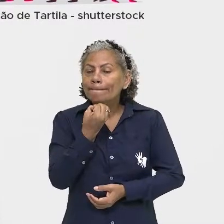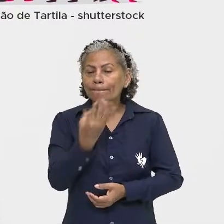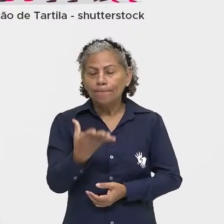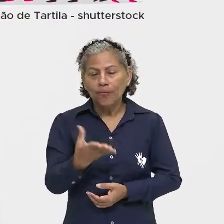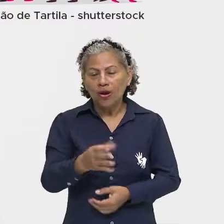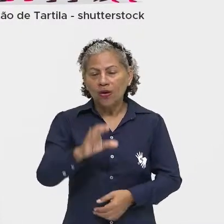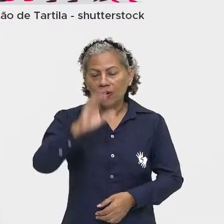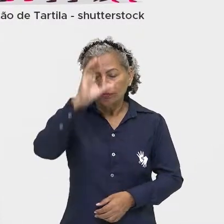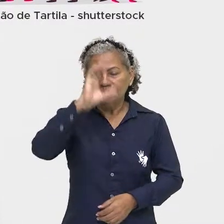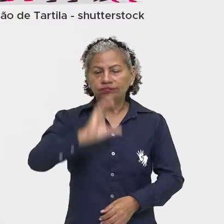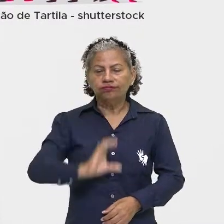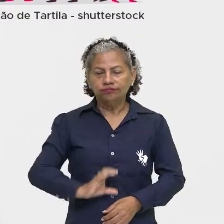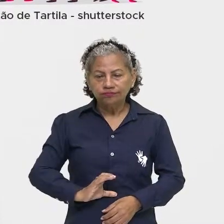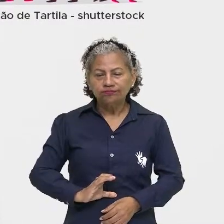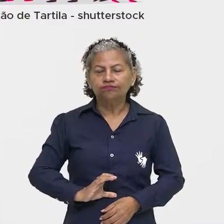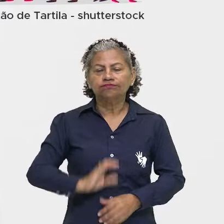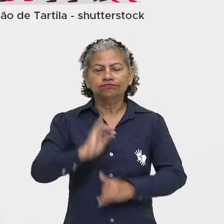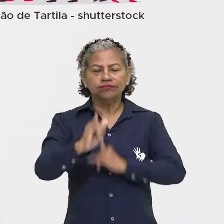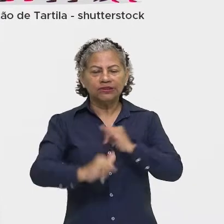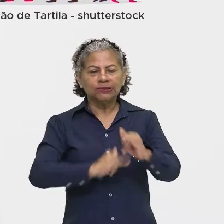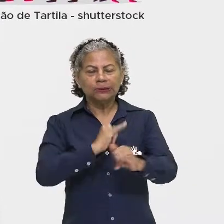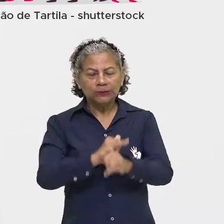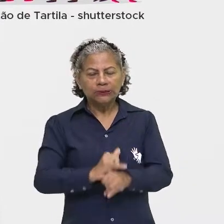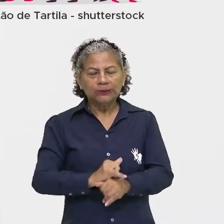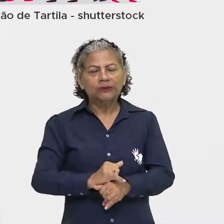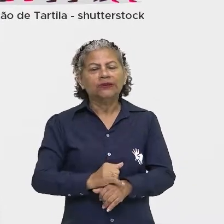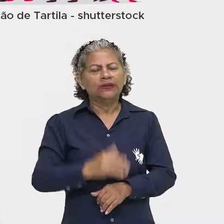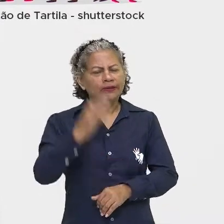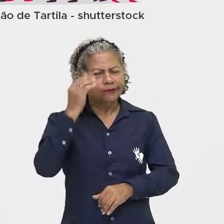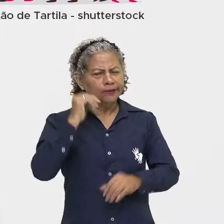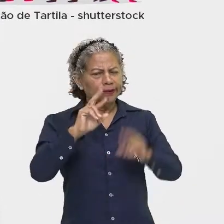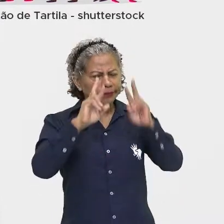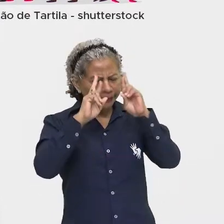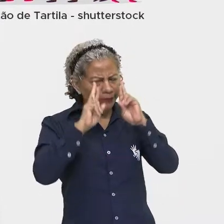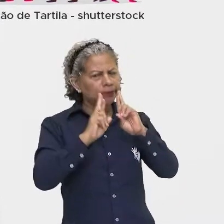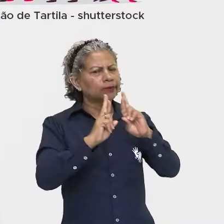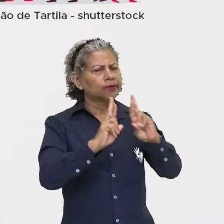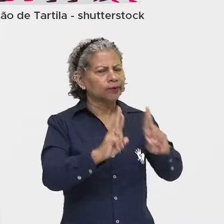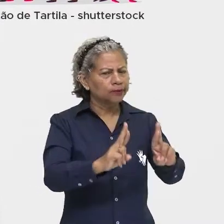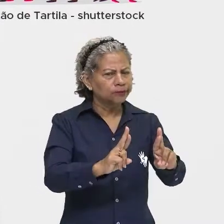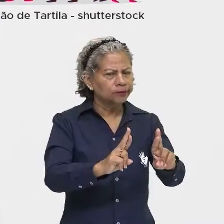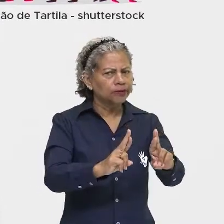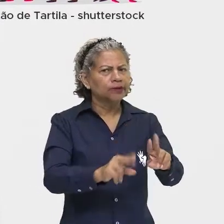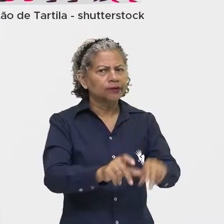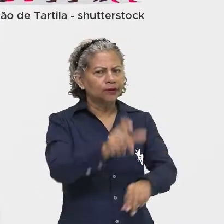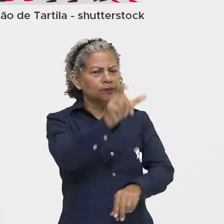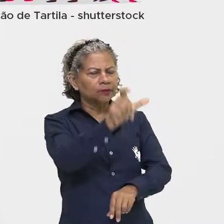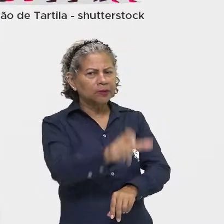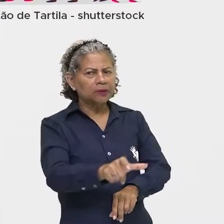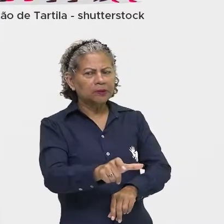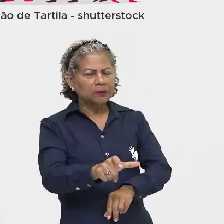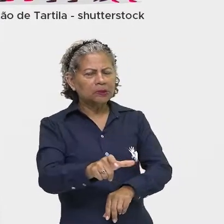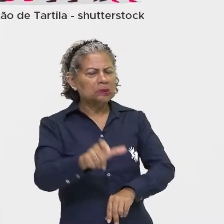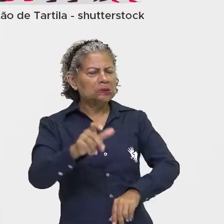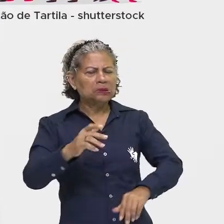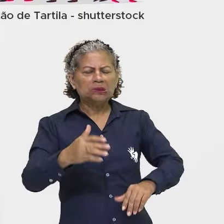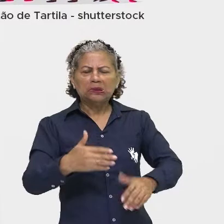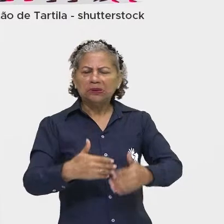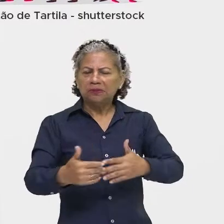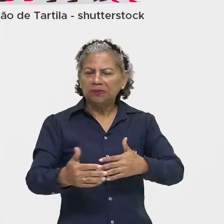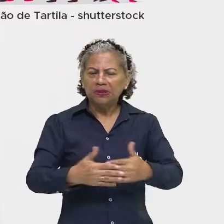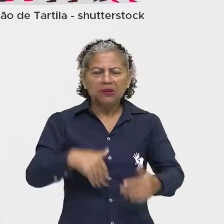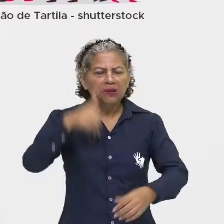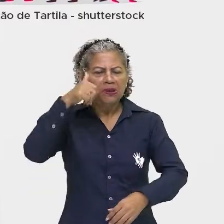aquele que sabe respeitar os diferentes tipos de pessoas de uma sociedade sem discriminação de sexo, cor, raça,